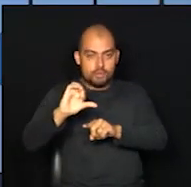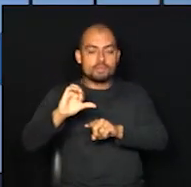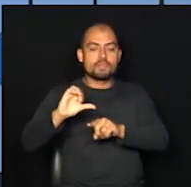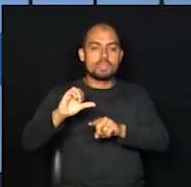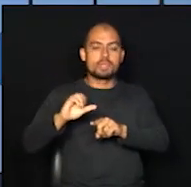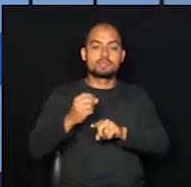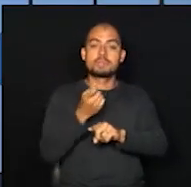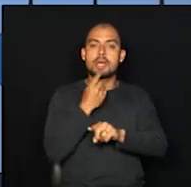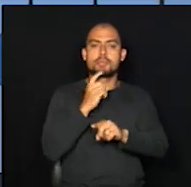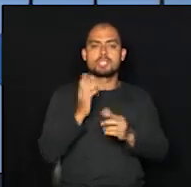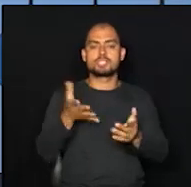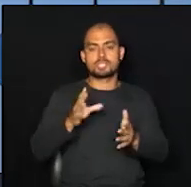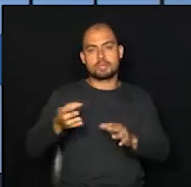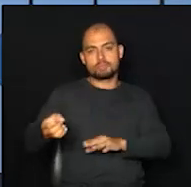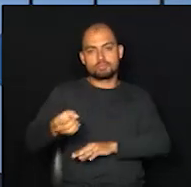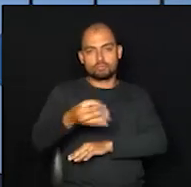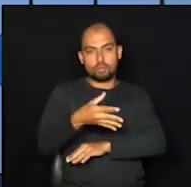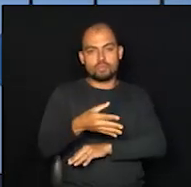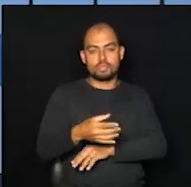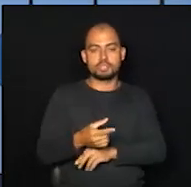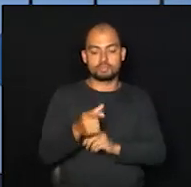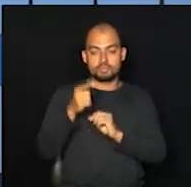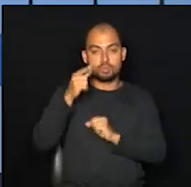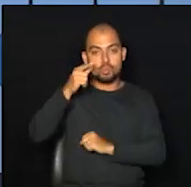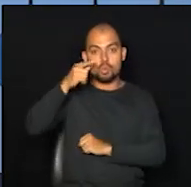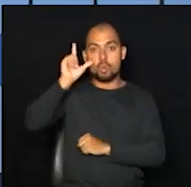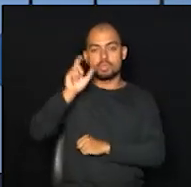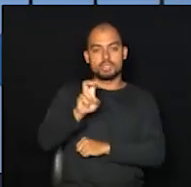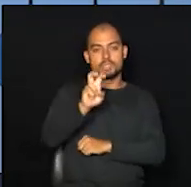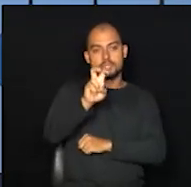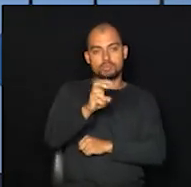atualizados de hoje. Até ontem,